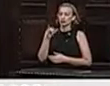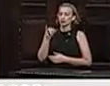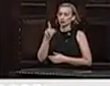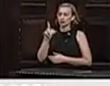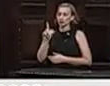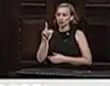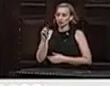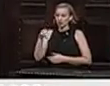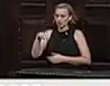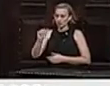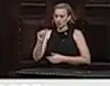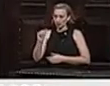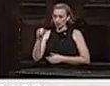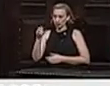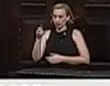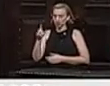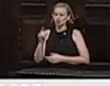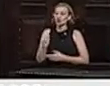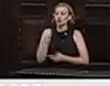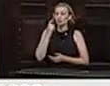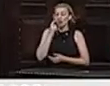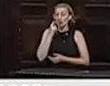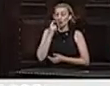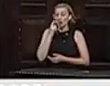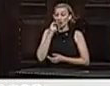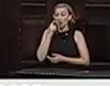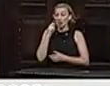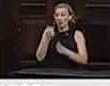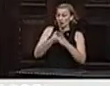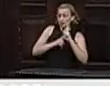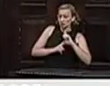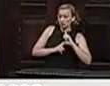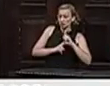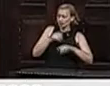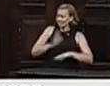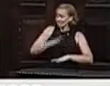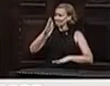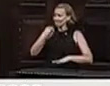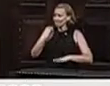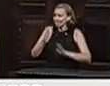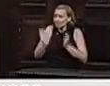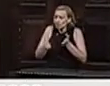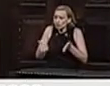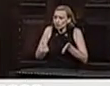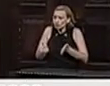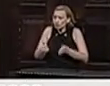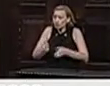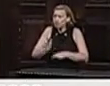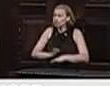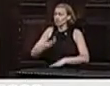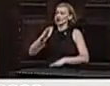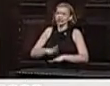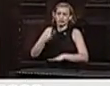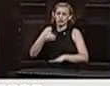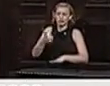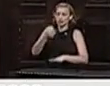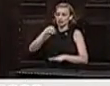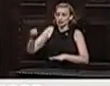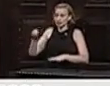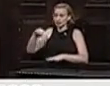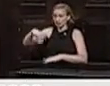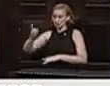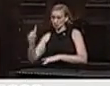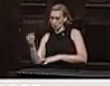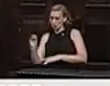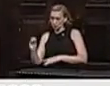Valdec. Hoje, essa dívida ultrapassa os 100 bi. Isso não vem, ou não tem relação direta com o preço do